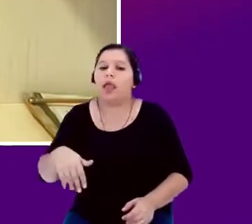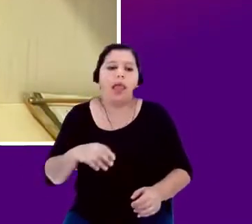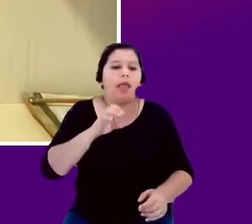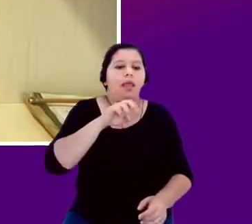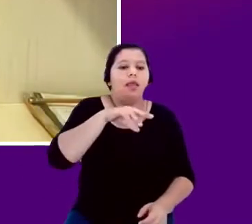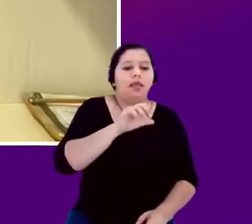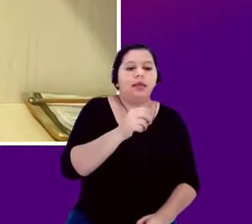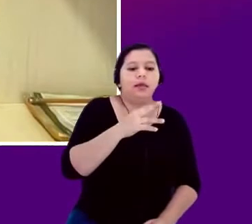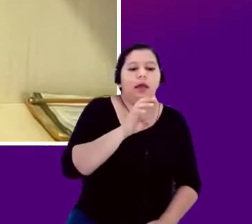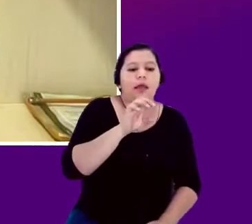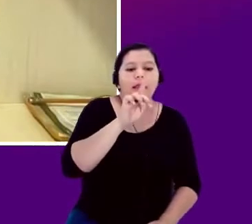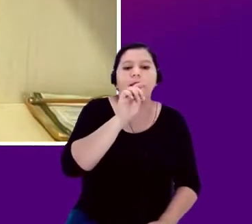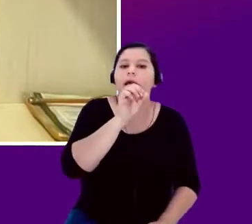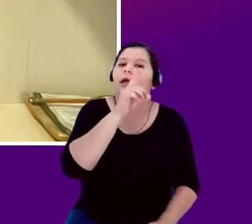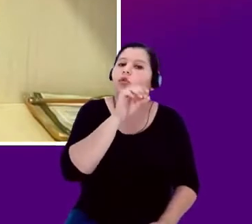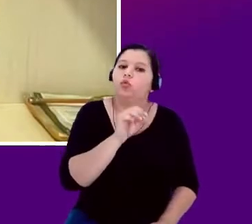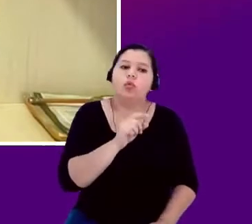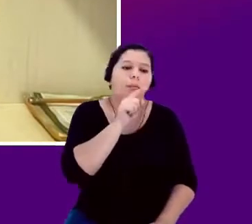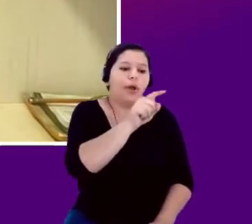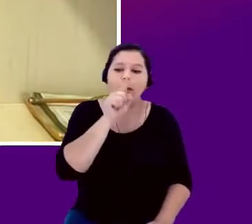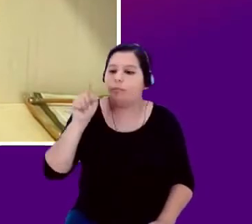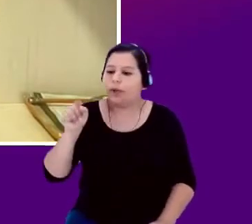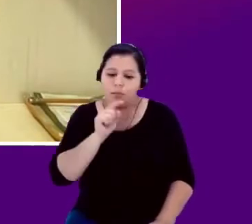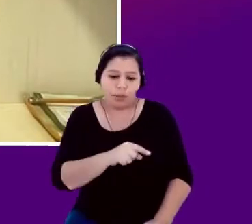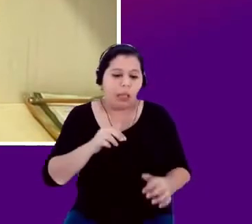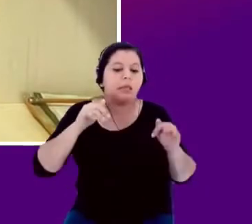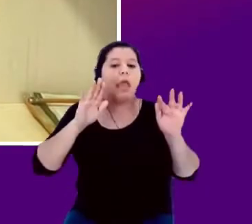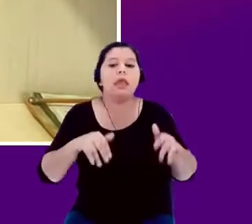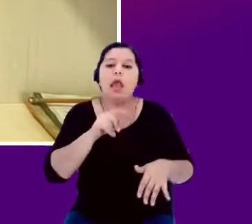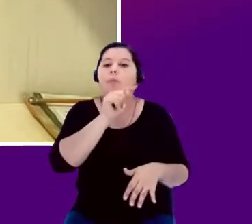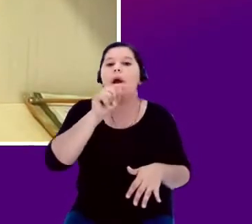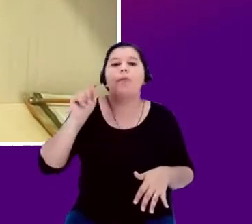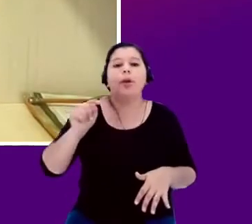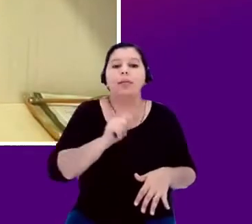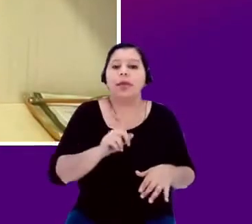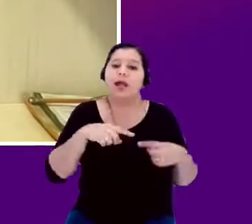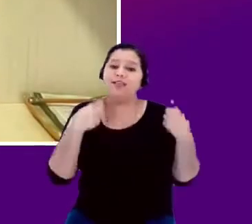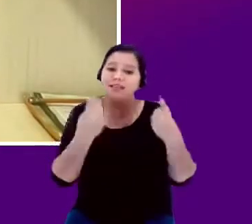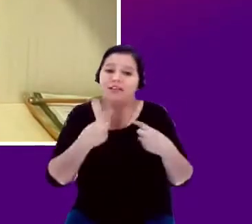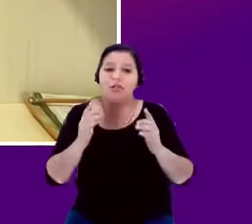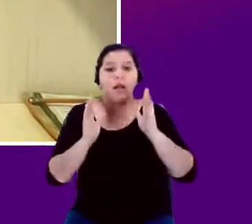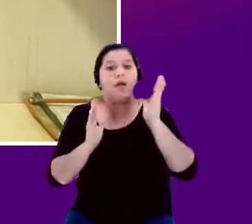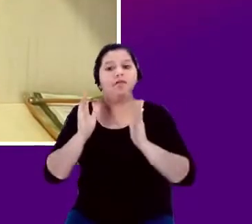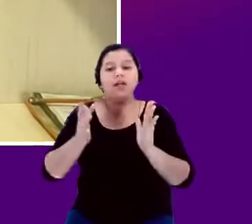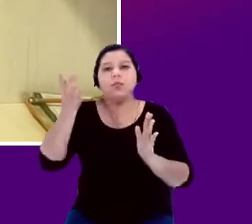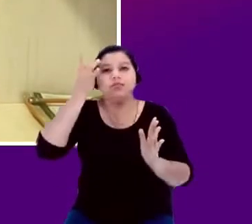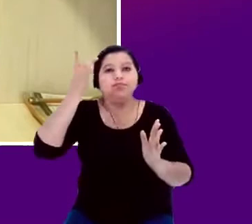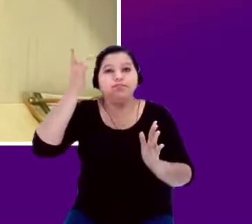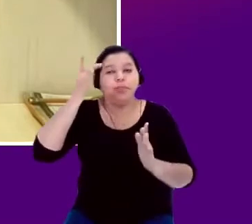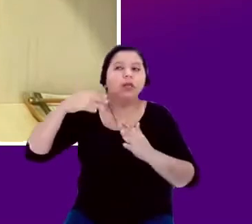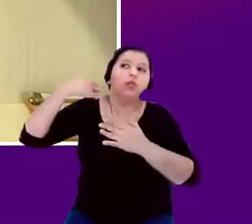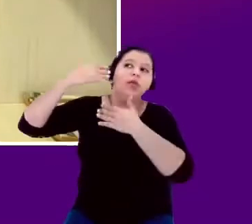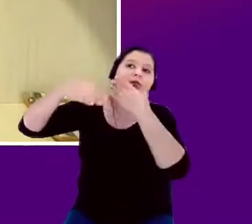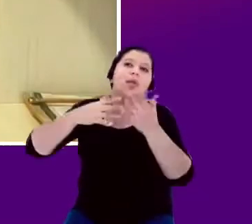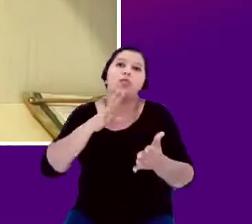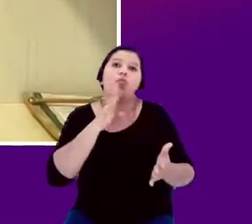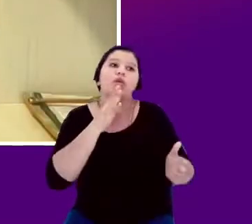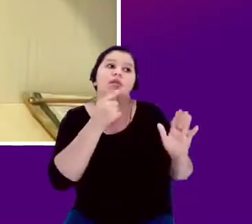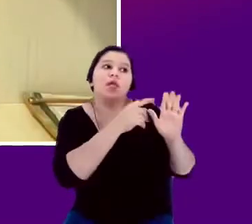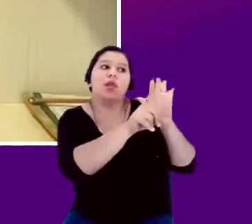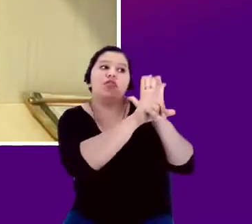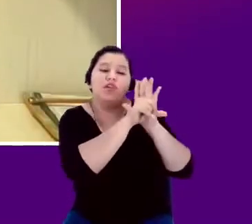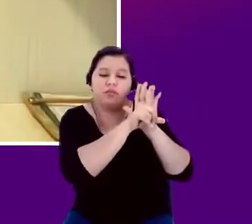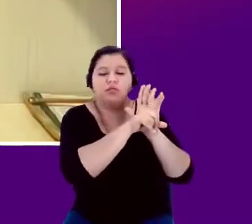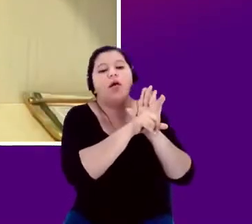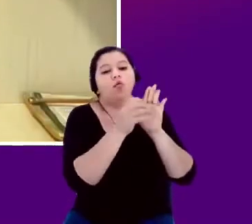fase ainda muito inicial de implementação, de compreensão, de amadurecimento com relação a essa legislação. Mas, sem dúvida,